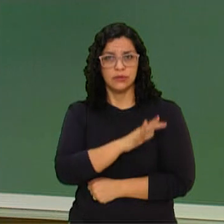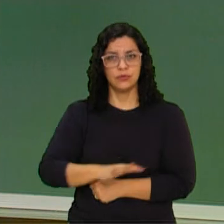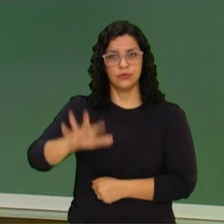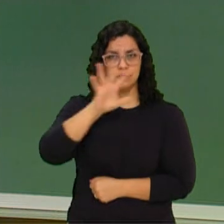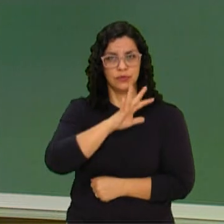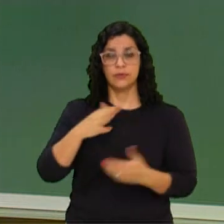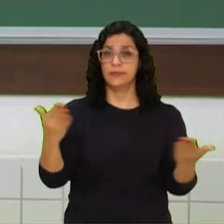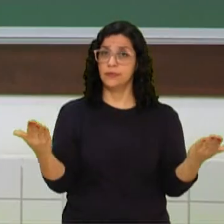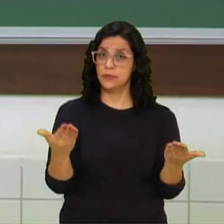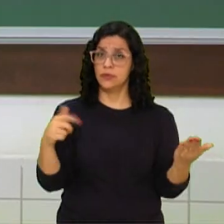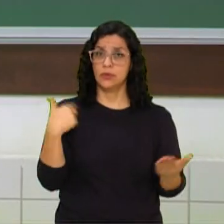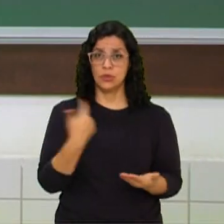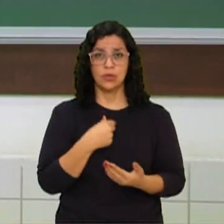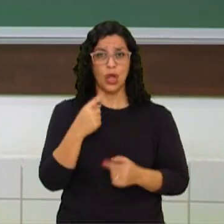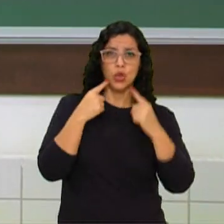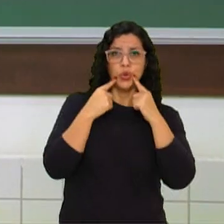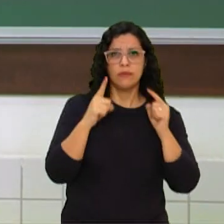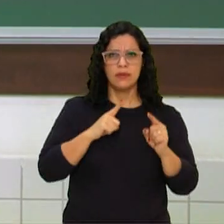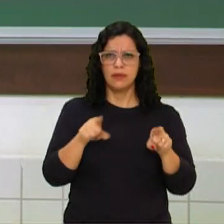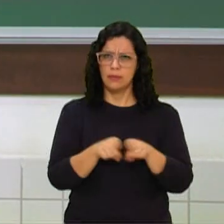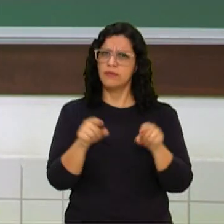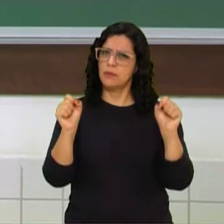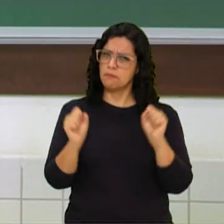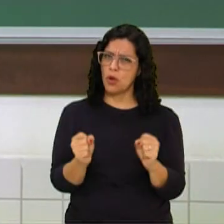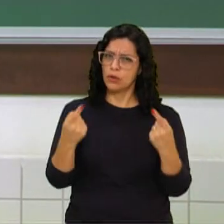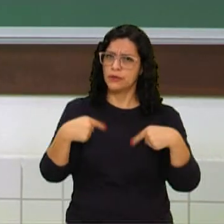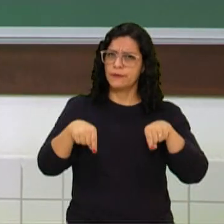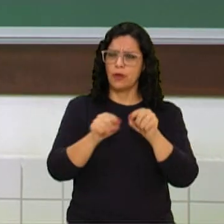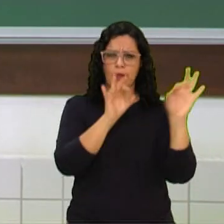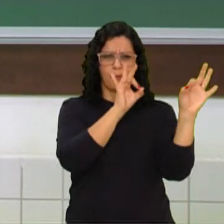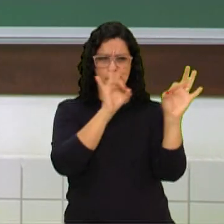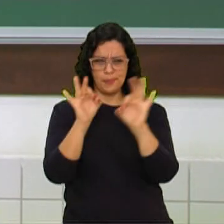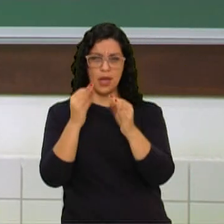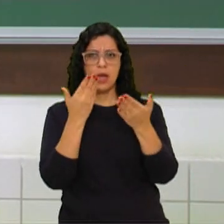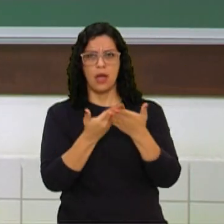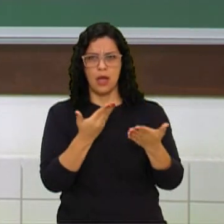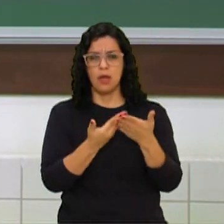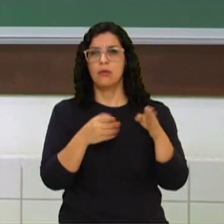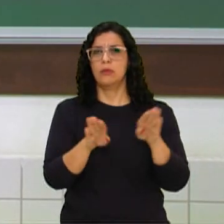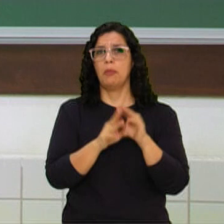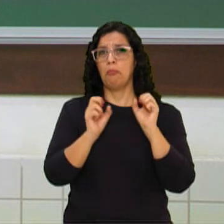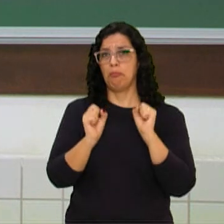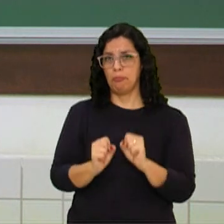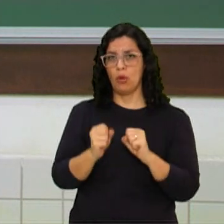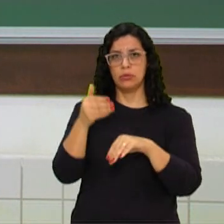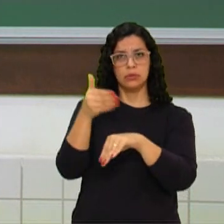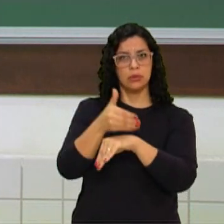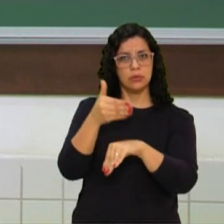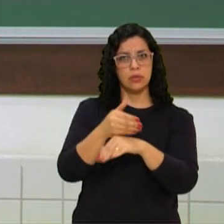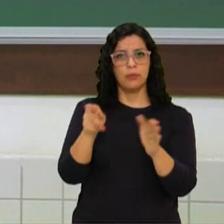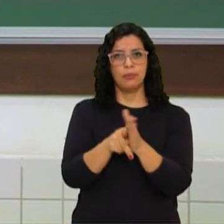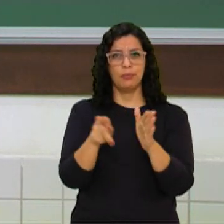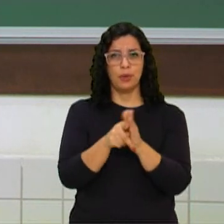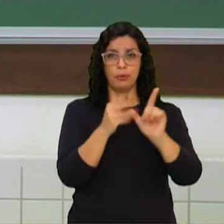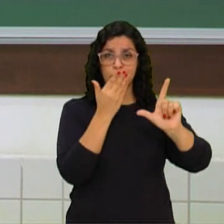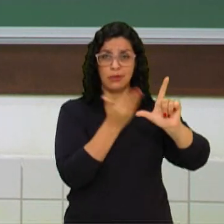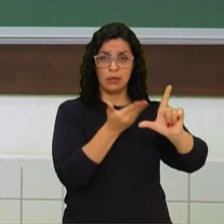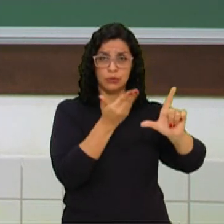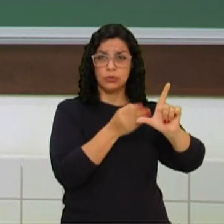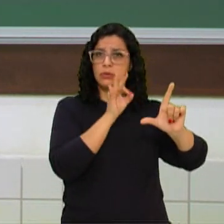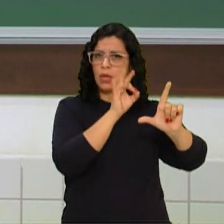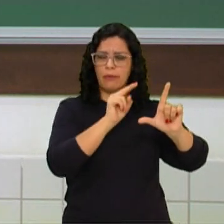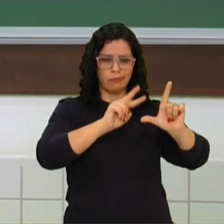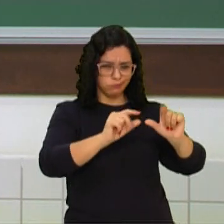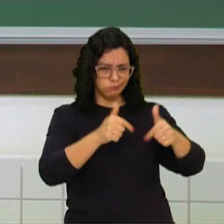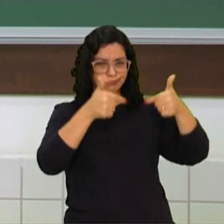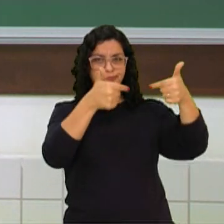geral. Pessoal, se ficaram dúvidas, você pode rever essa aula, você pode acessar ali pela plataforma do Google